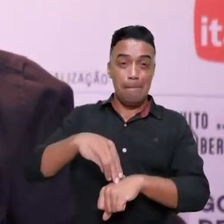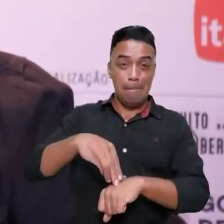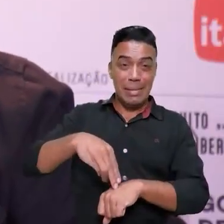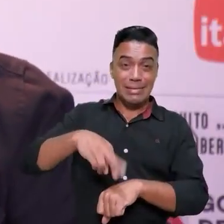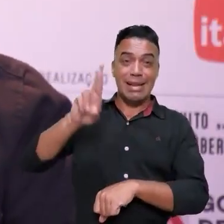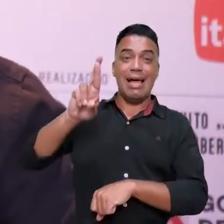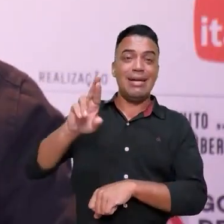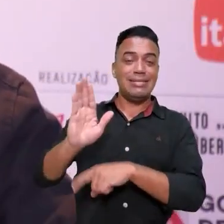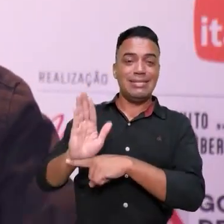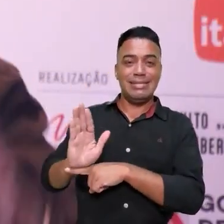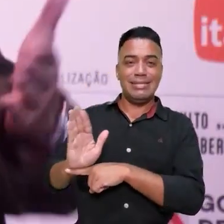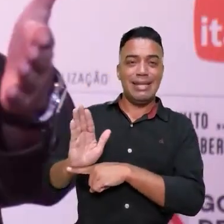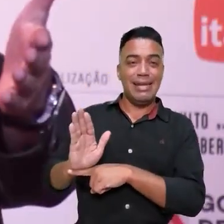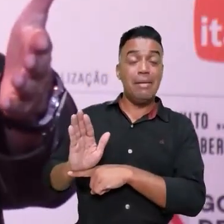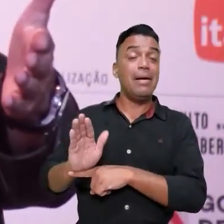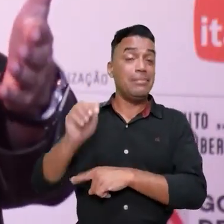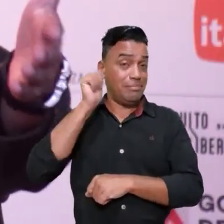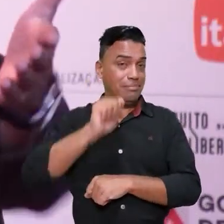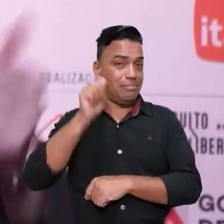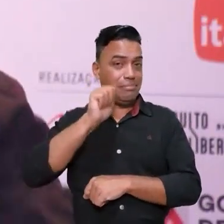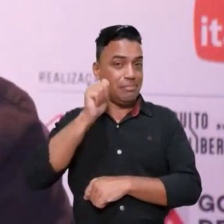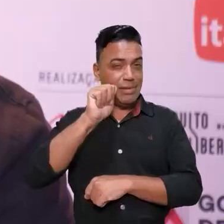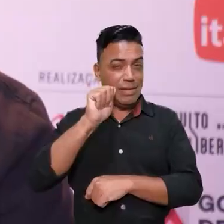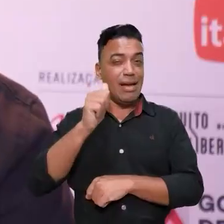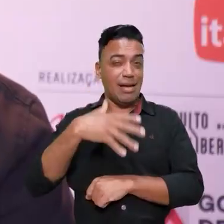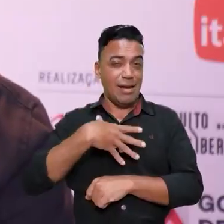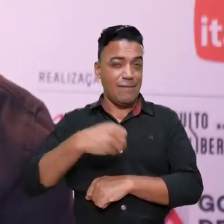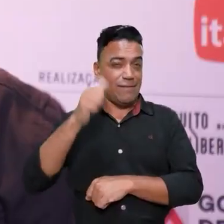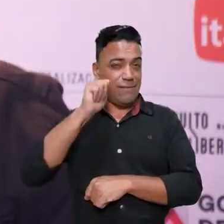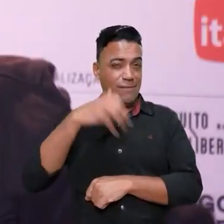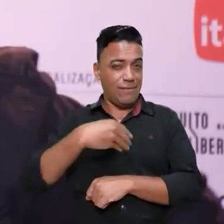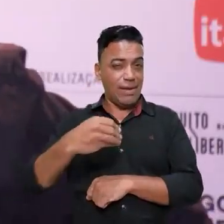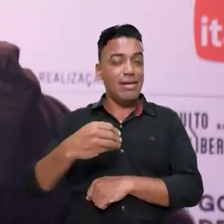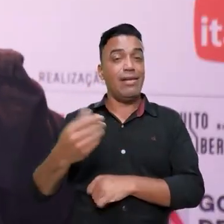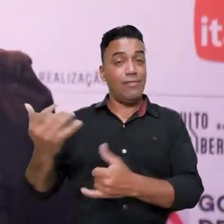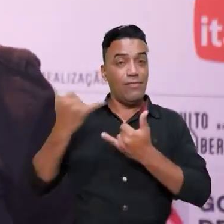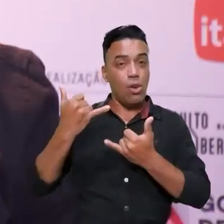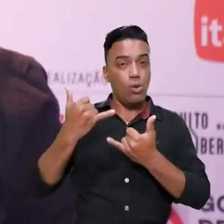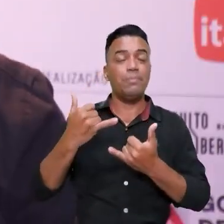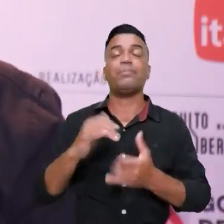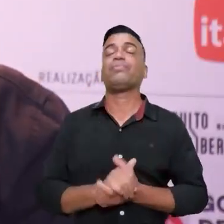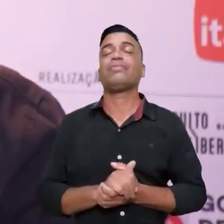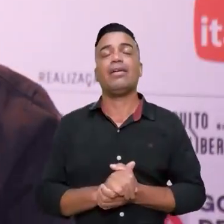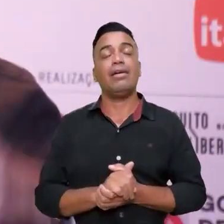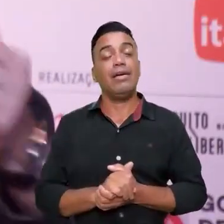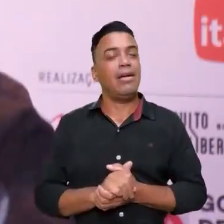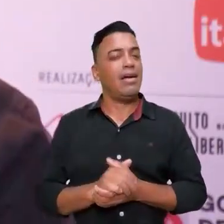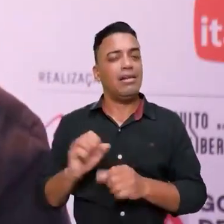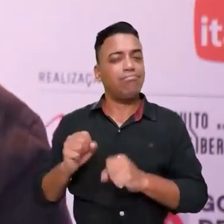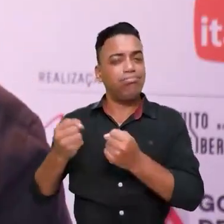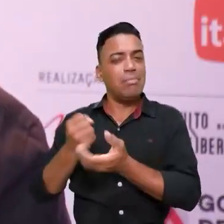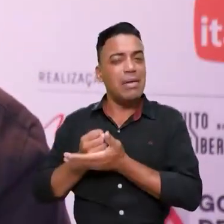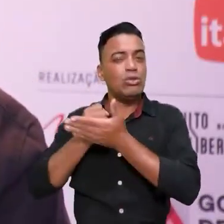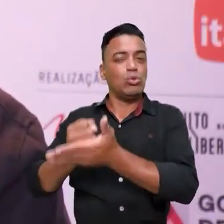em cinema, e a minha filha, que está ali, me disse que eu podia, enfim, ela me deu muita força